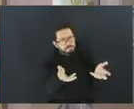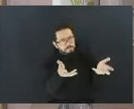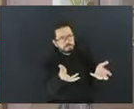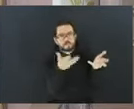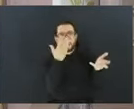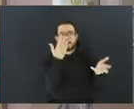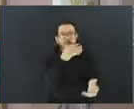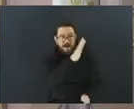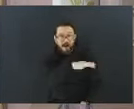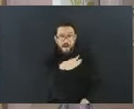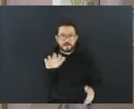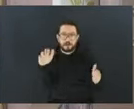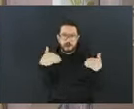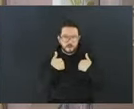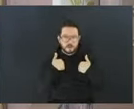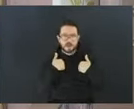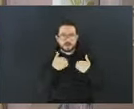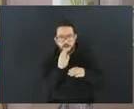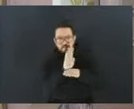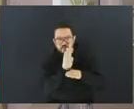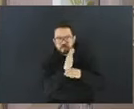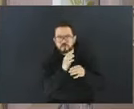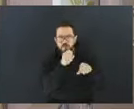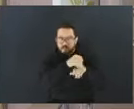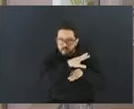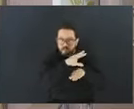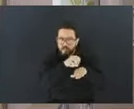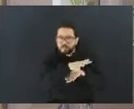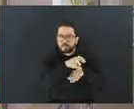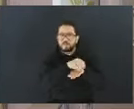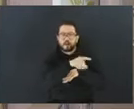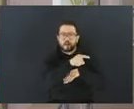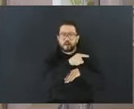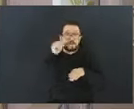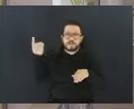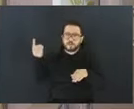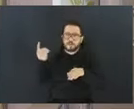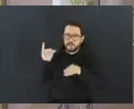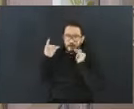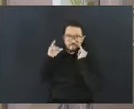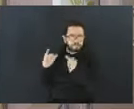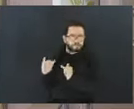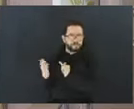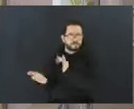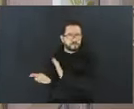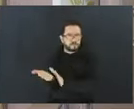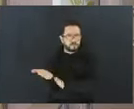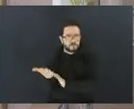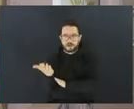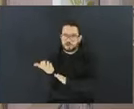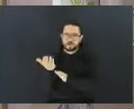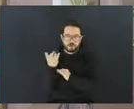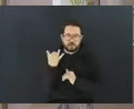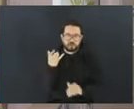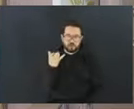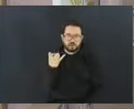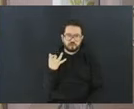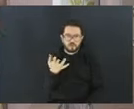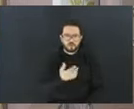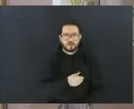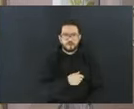do espectro autista. E também o batalhão agora no mês de abril, né, o 12º também desenvolveu algumas atividades também